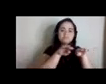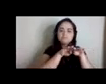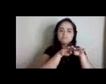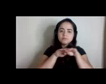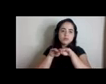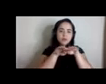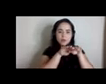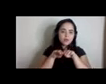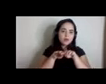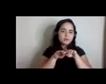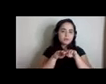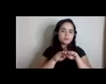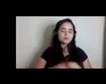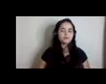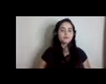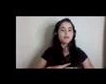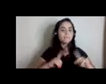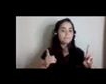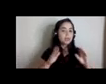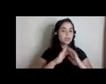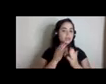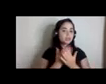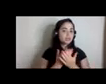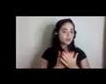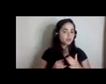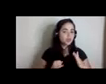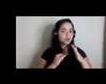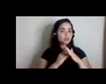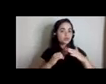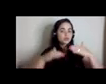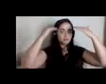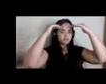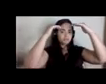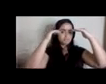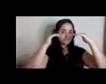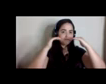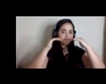iguais. Mas a escola é uma instituição